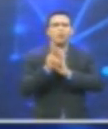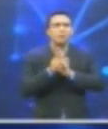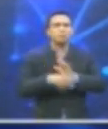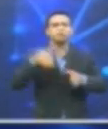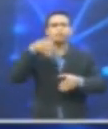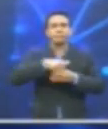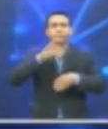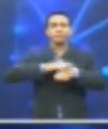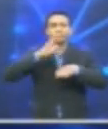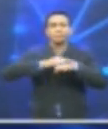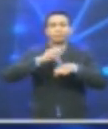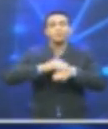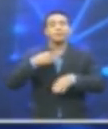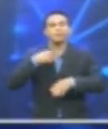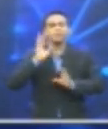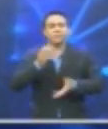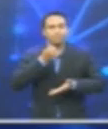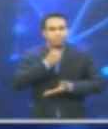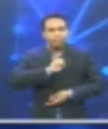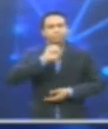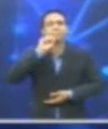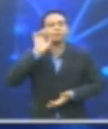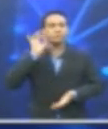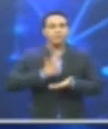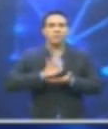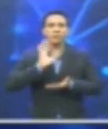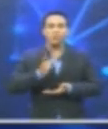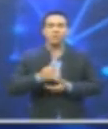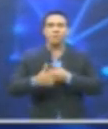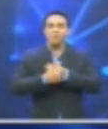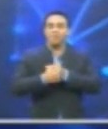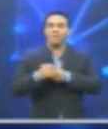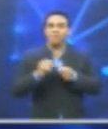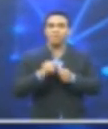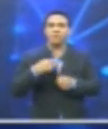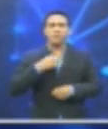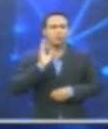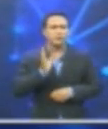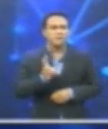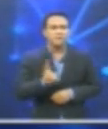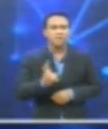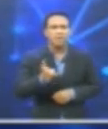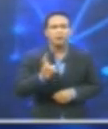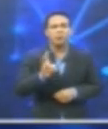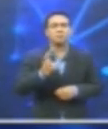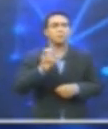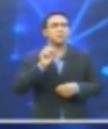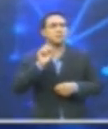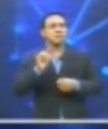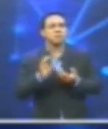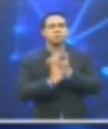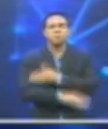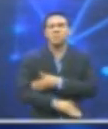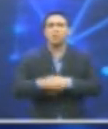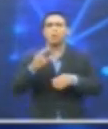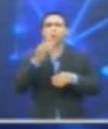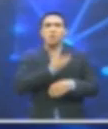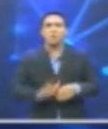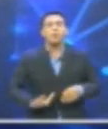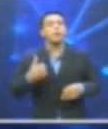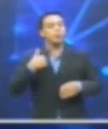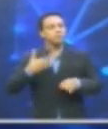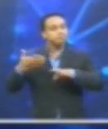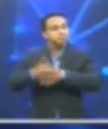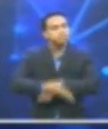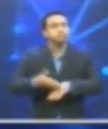cumpri o meu papel. Tanto é que cumpri o meu papel, que deu o meu expediente, mesmo rompido com o governo, cumpri o meu expediente